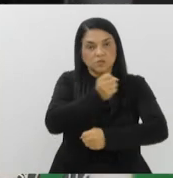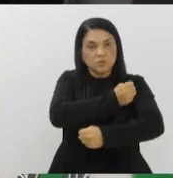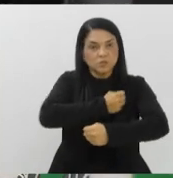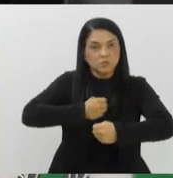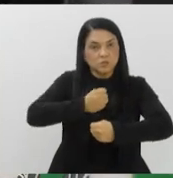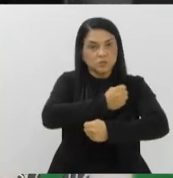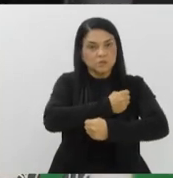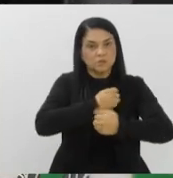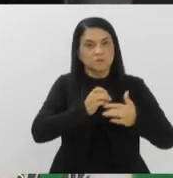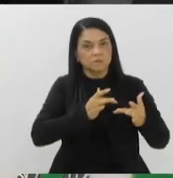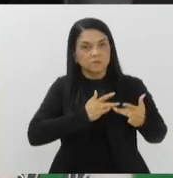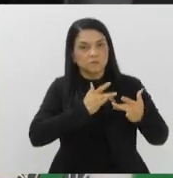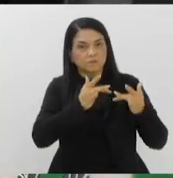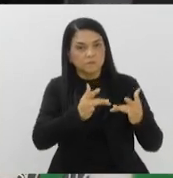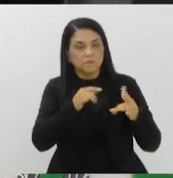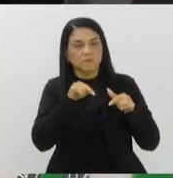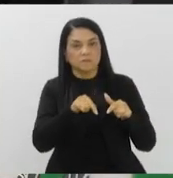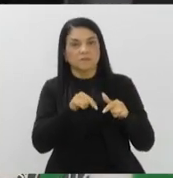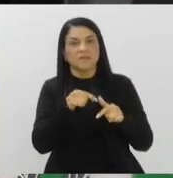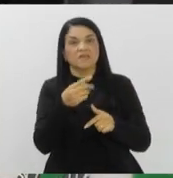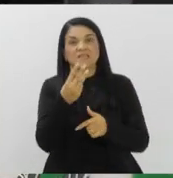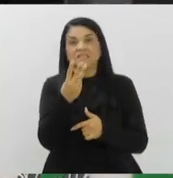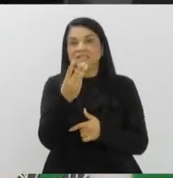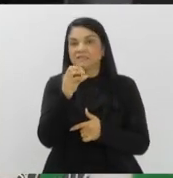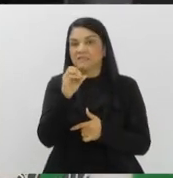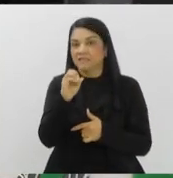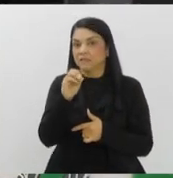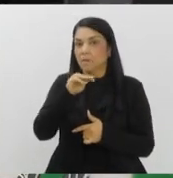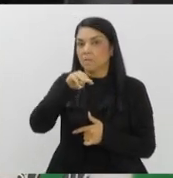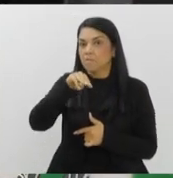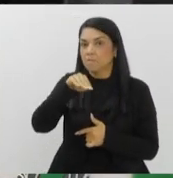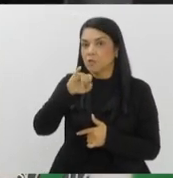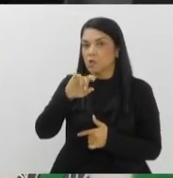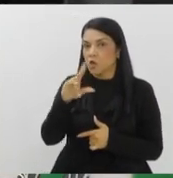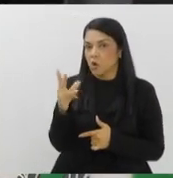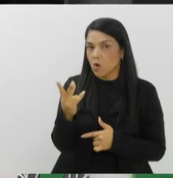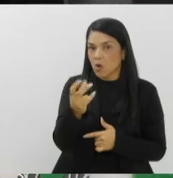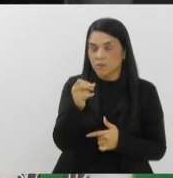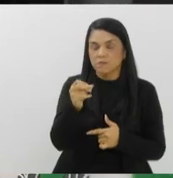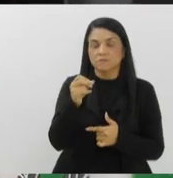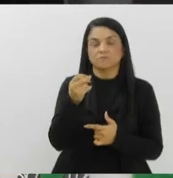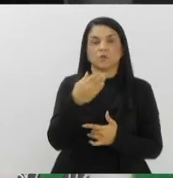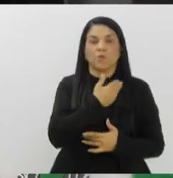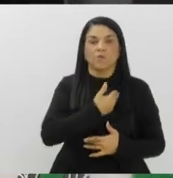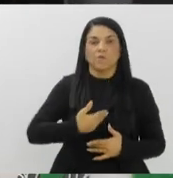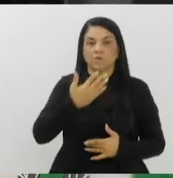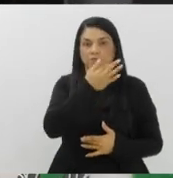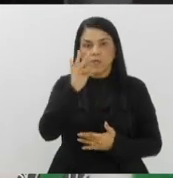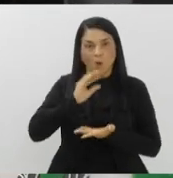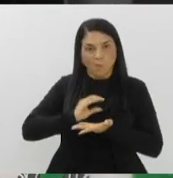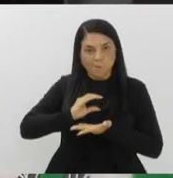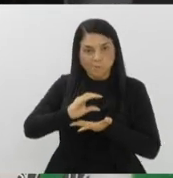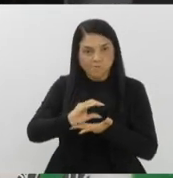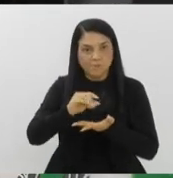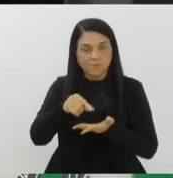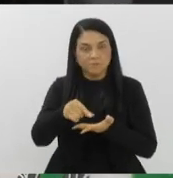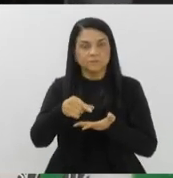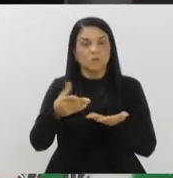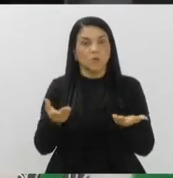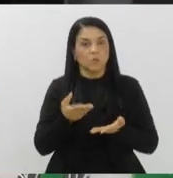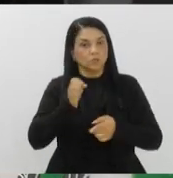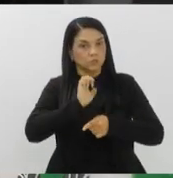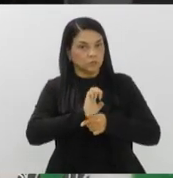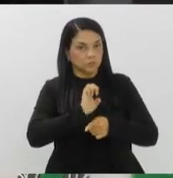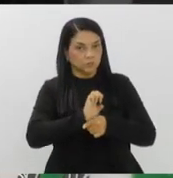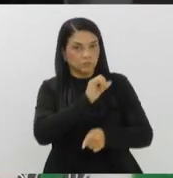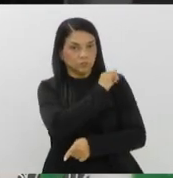que foi aportado 30 milhões de recursos pelo governo federal e que hoje, no estado do Rio de